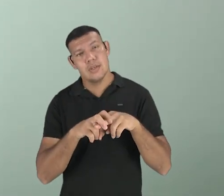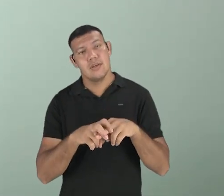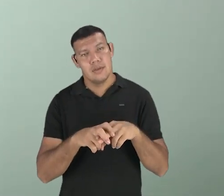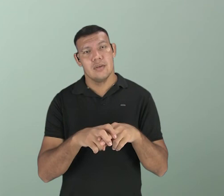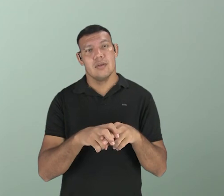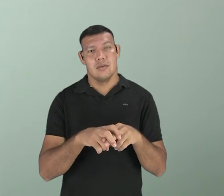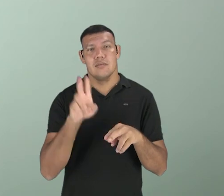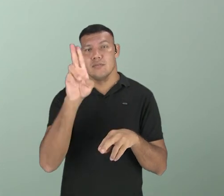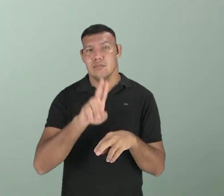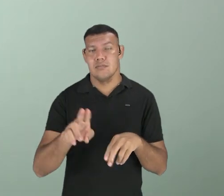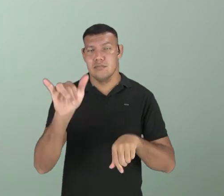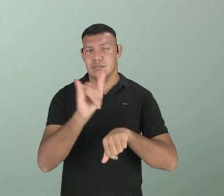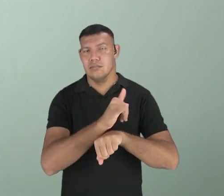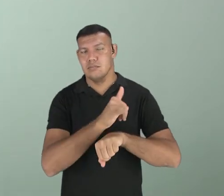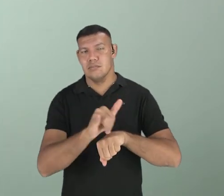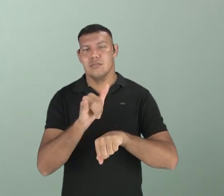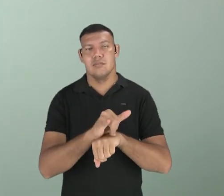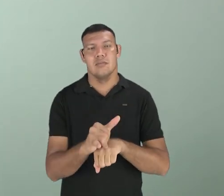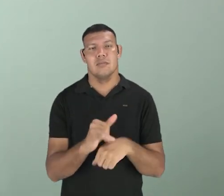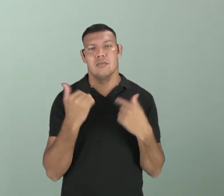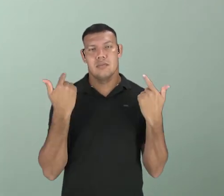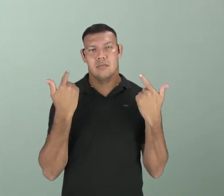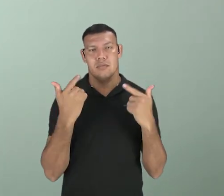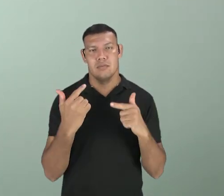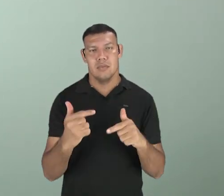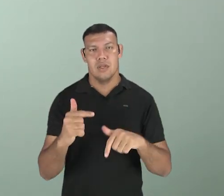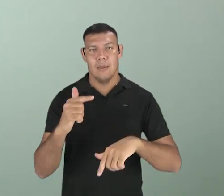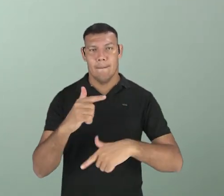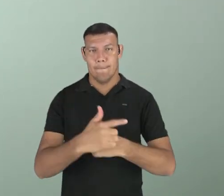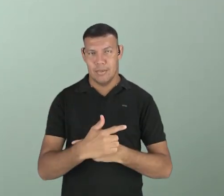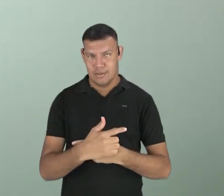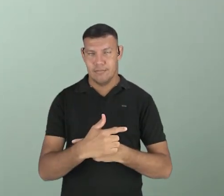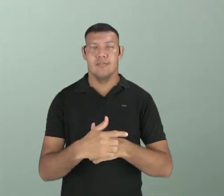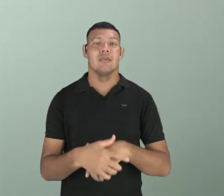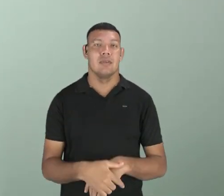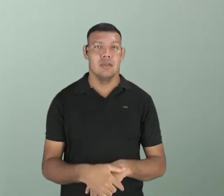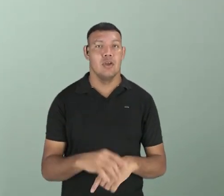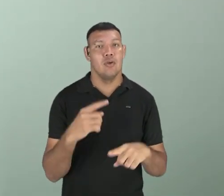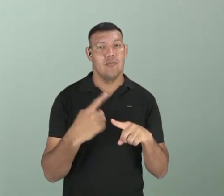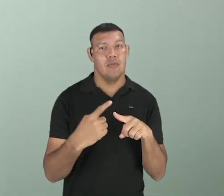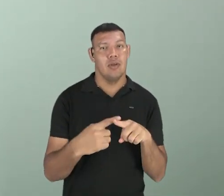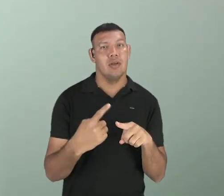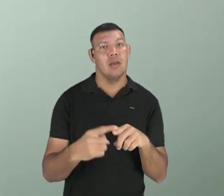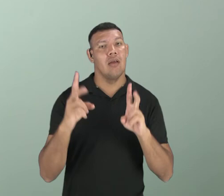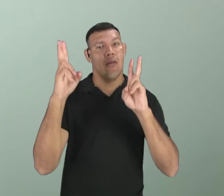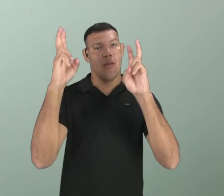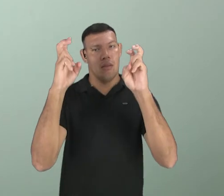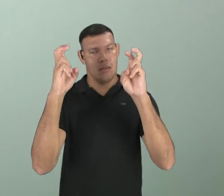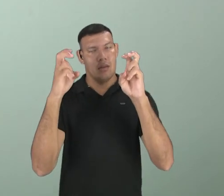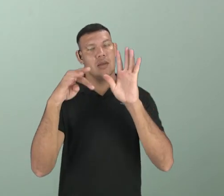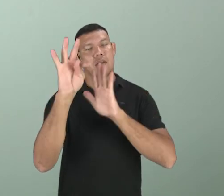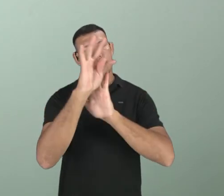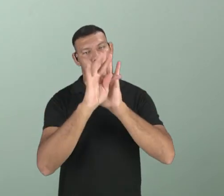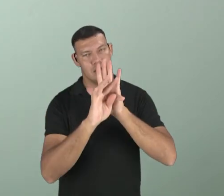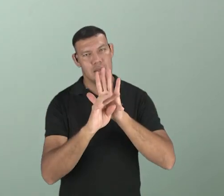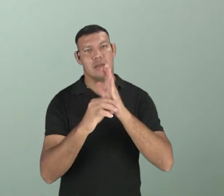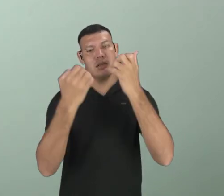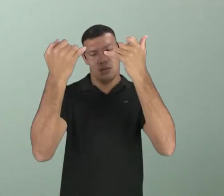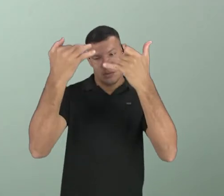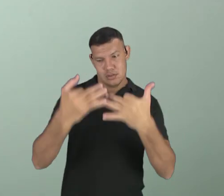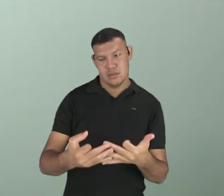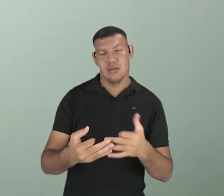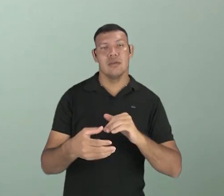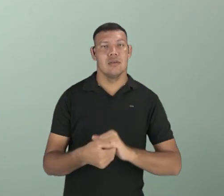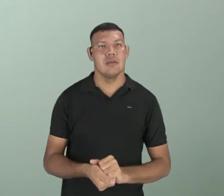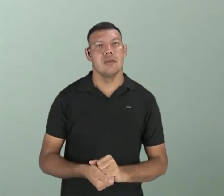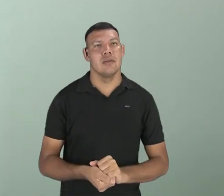expressão metalinguagem, tá? Porque ele está utilizando ali, falando dele mesmo dentro desse texto, tá bom? Então, é isso,